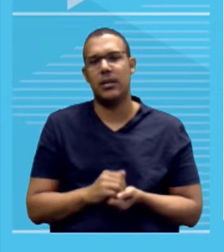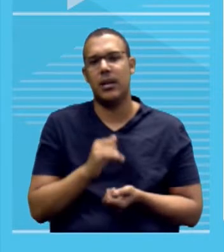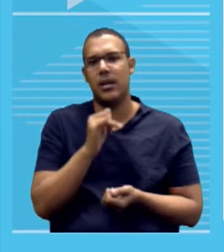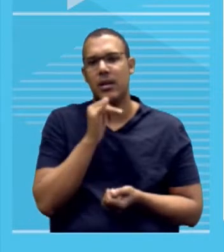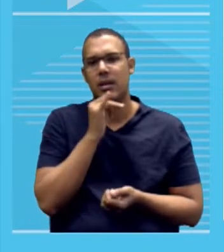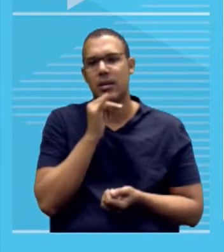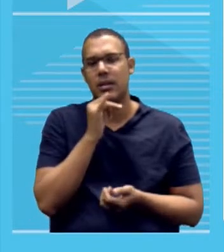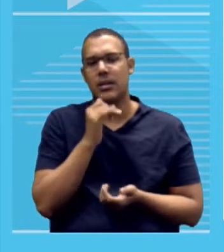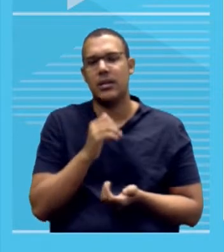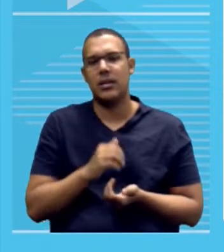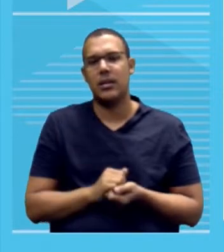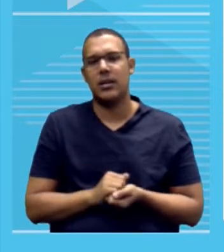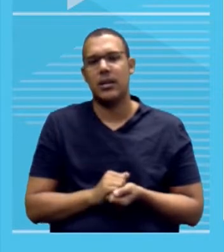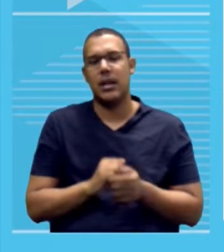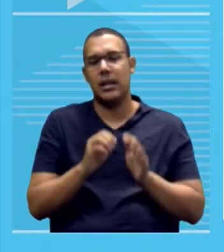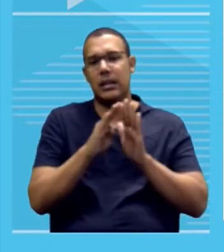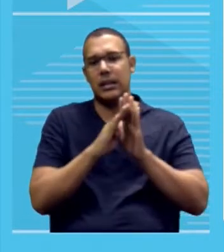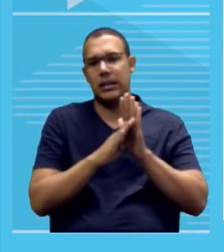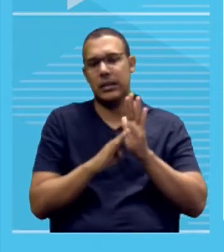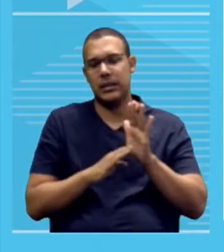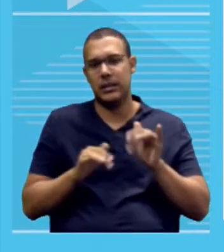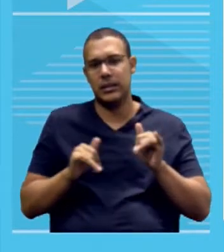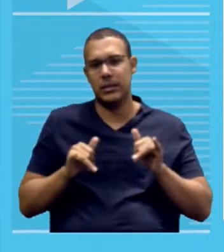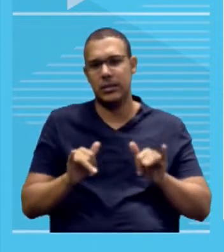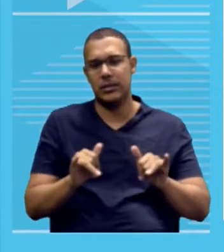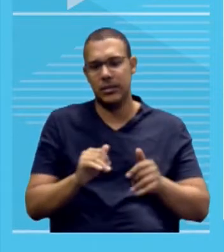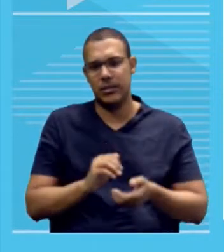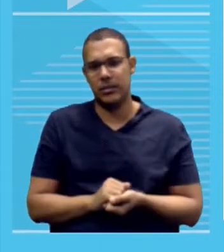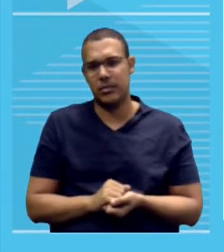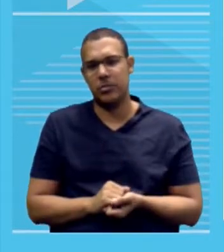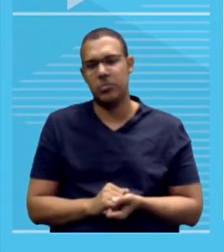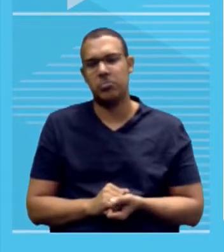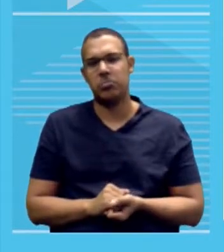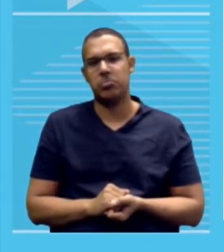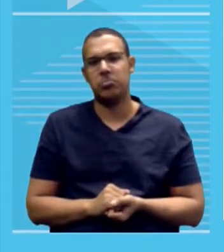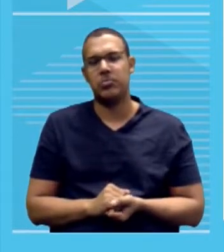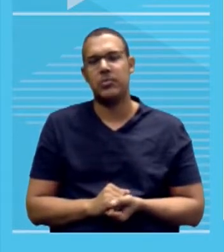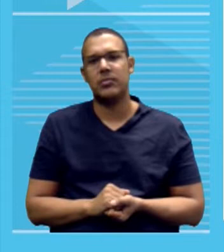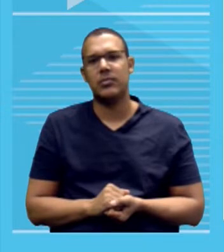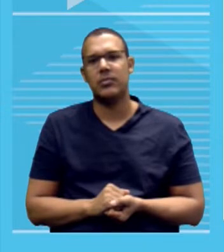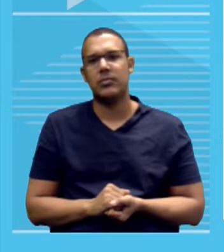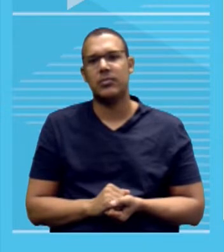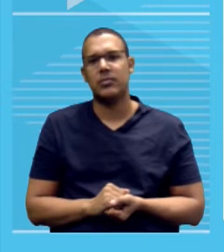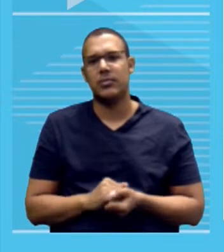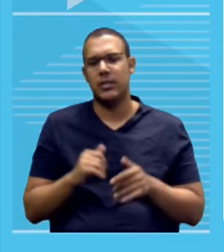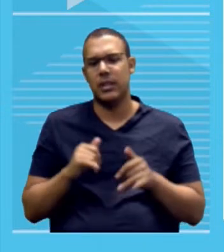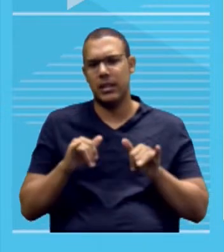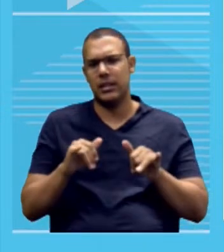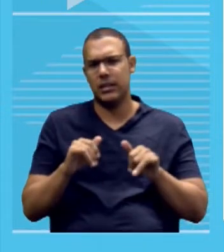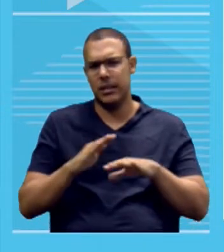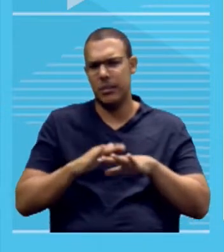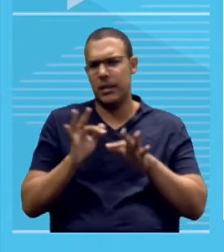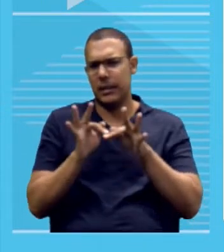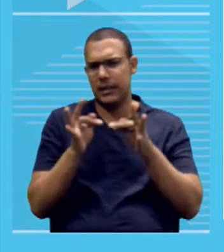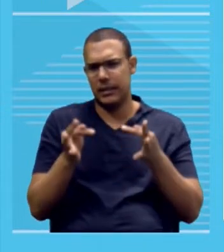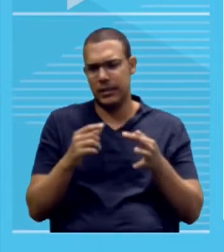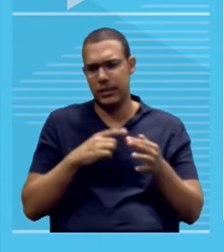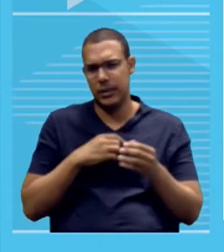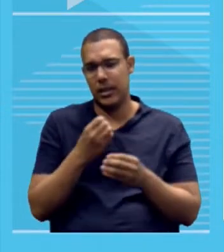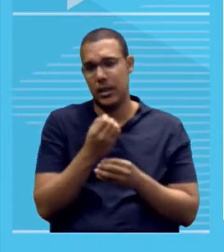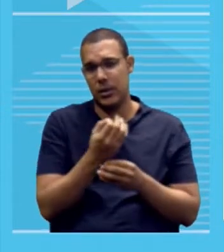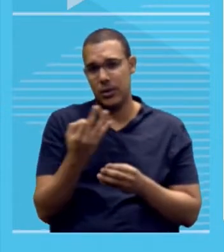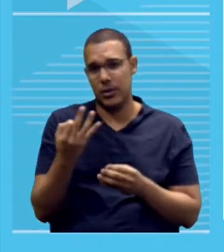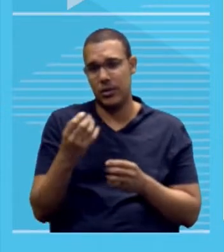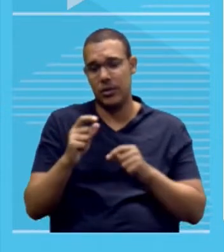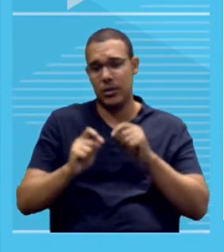todos o último aí olha só lista de supermercado gente tem algo mais simples do supermercado é que precisa ter quantidades